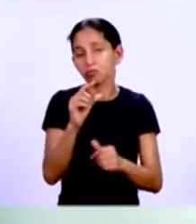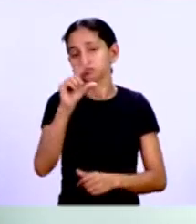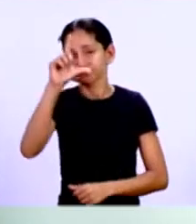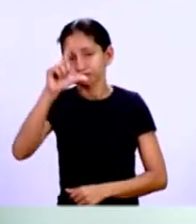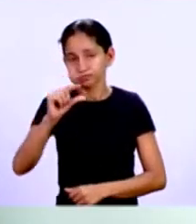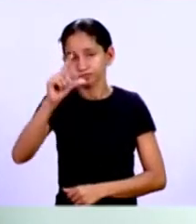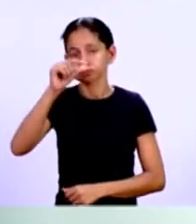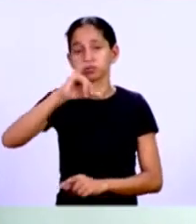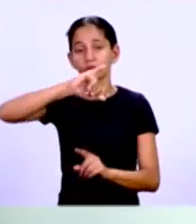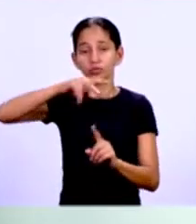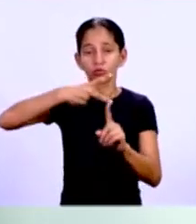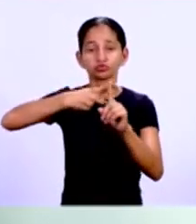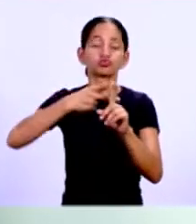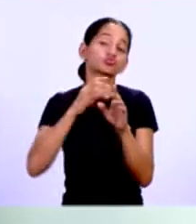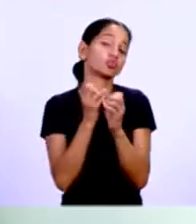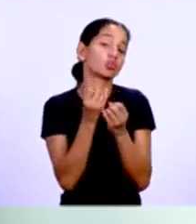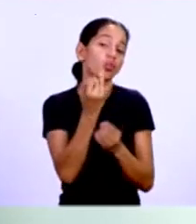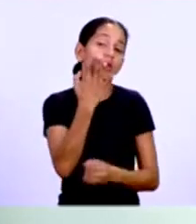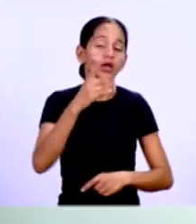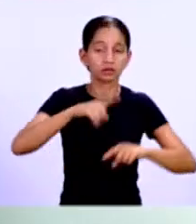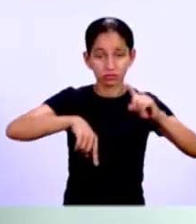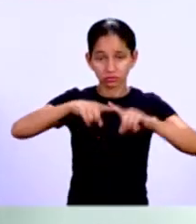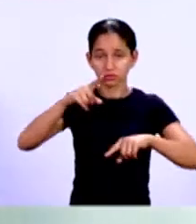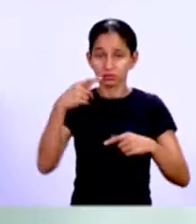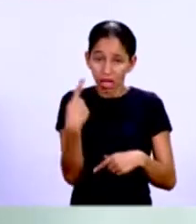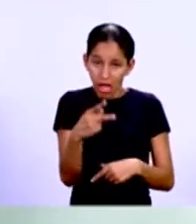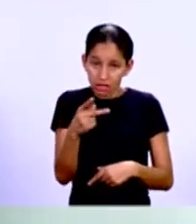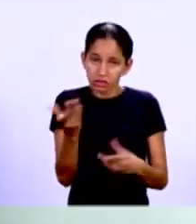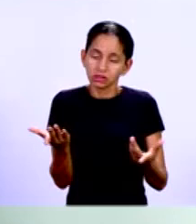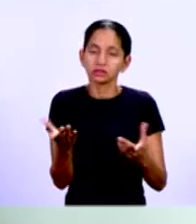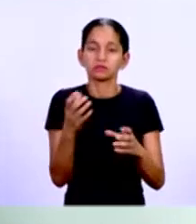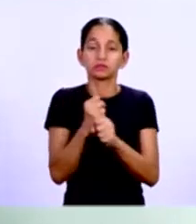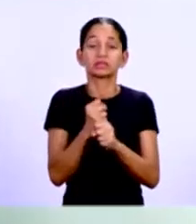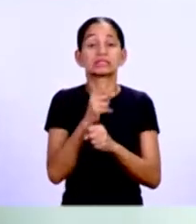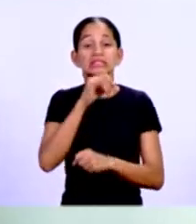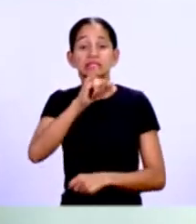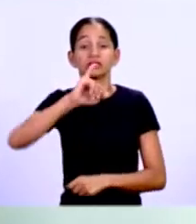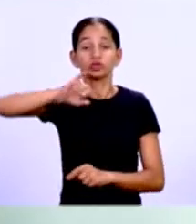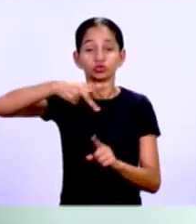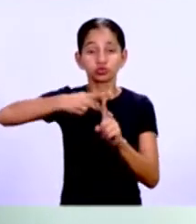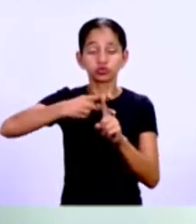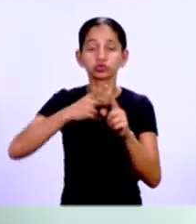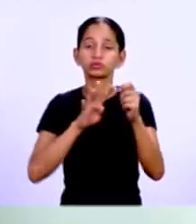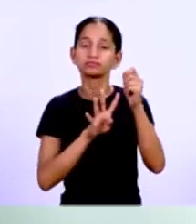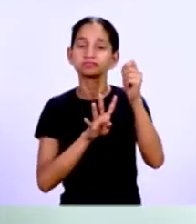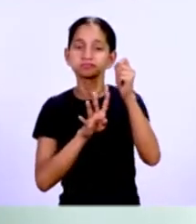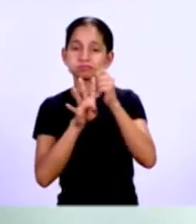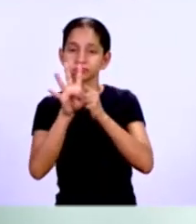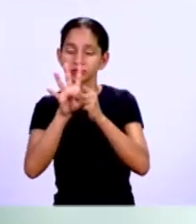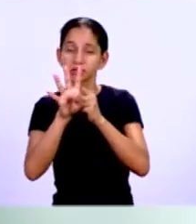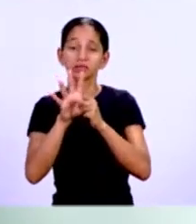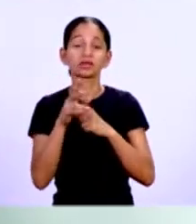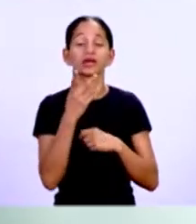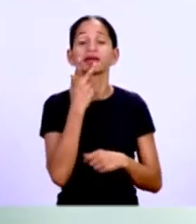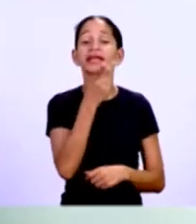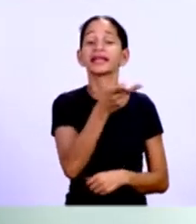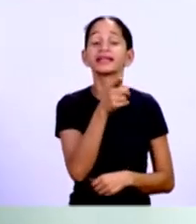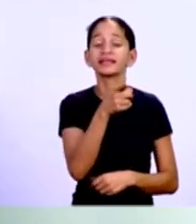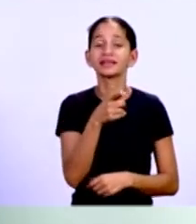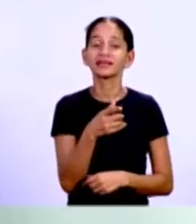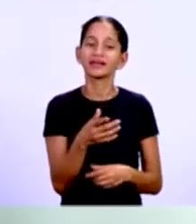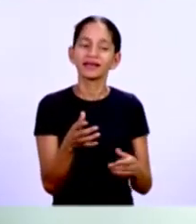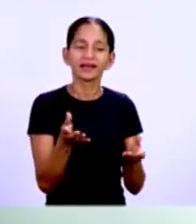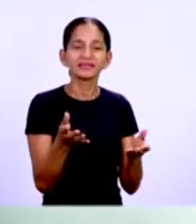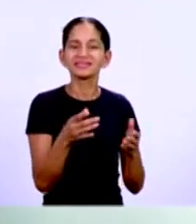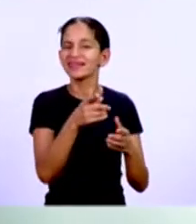a taxa de juros que você está cobrando para parcelar. Por quê? Quando você cobra juros para parcelar, você está desestimulando que o seu cliente peça